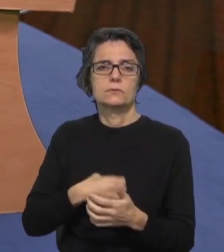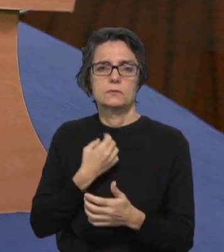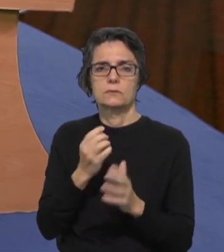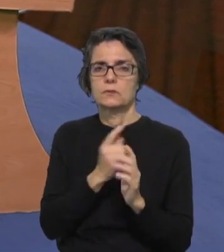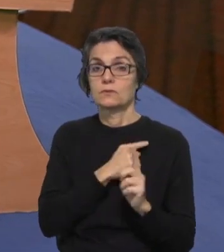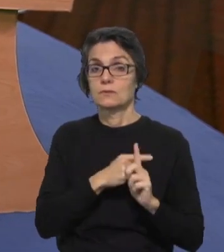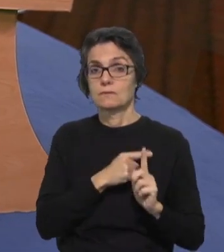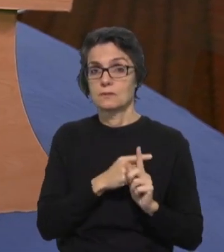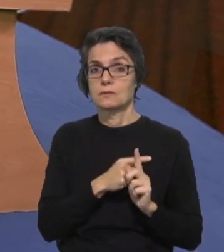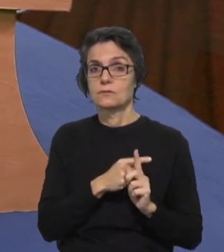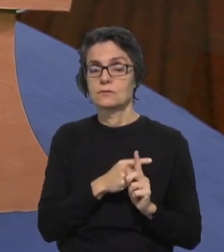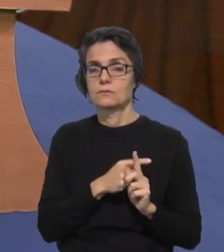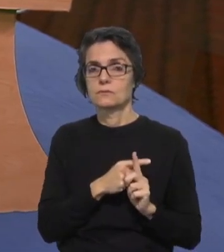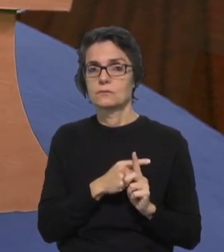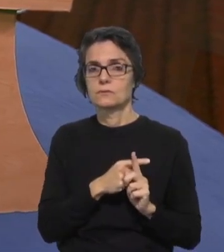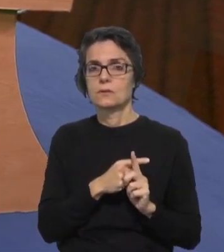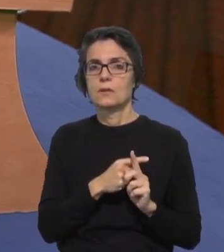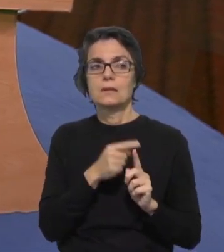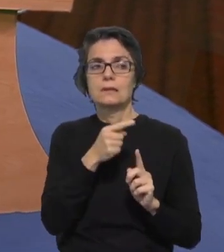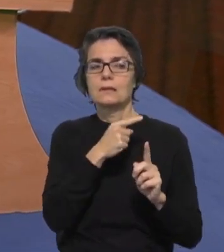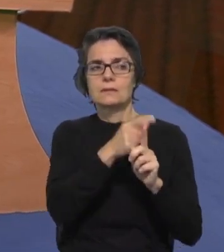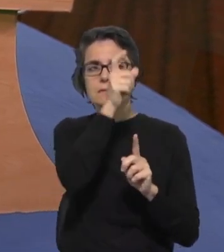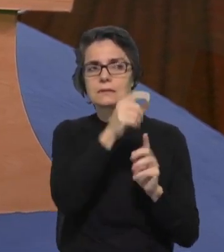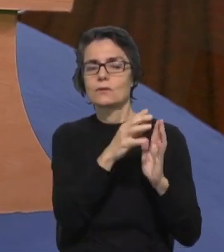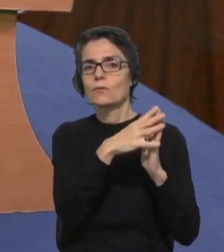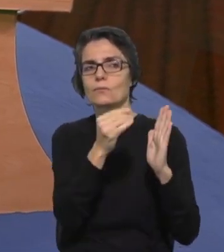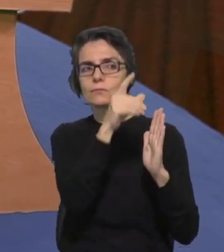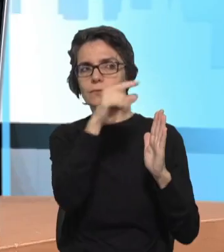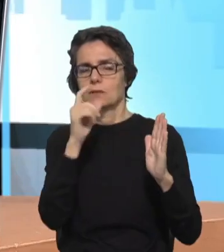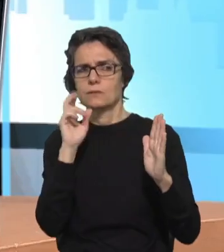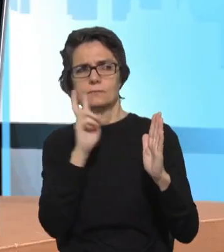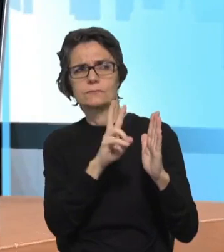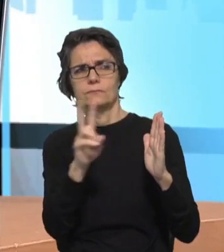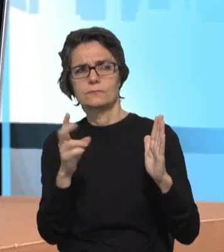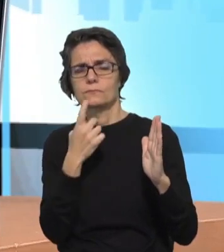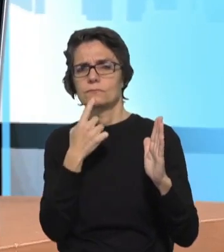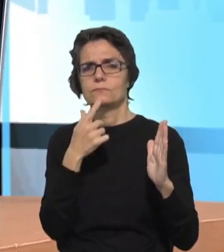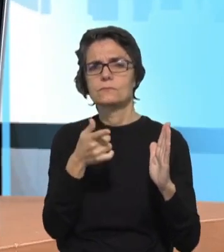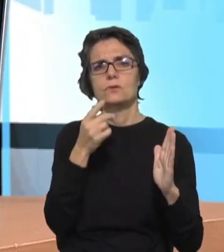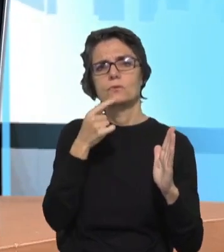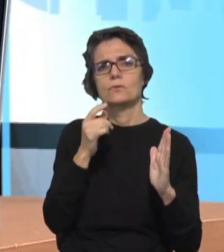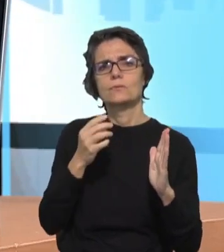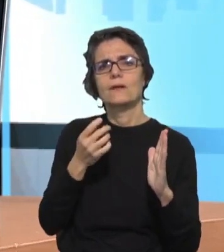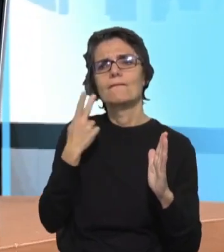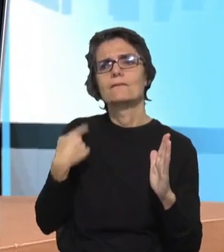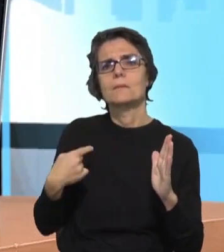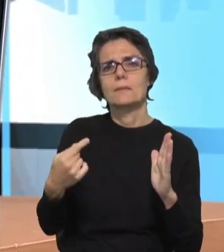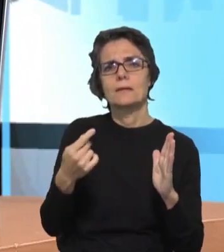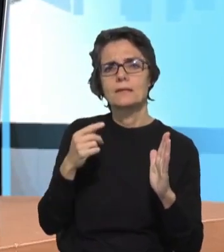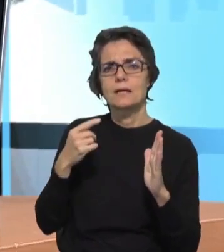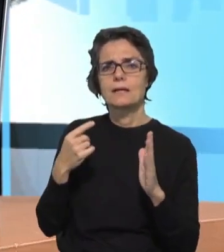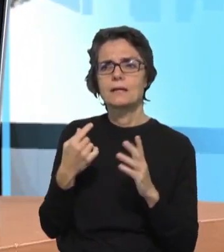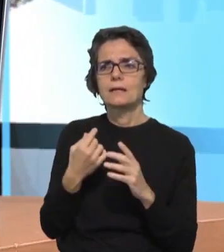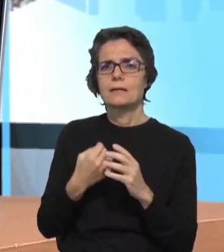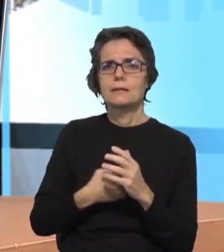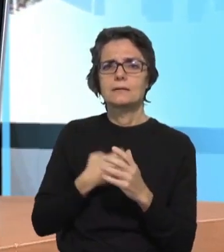o que ele vai manifestando aos frades e organizando tudo aquilo que é verdadeiramente este sentir a criatura, portanto, ou seja, aquilo que podemos chamar, enfim,